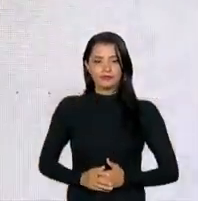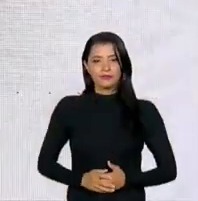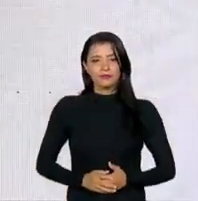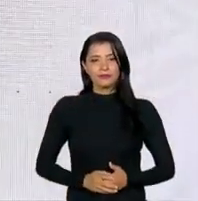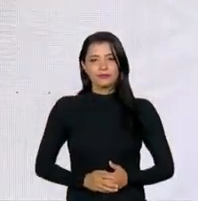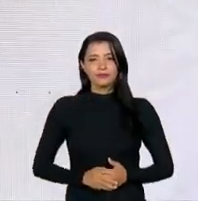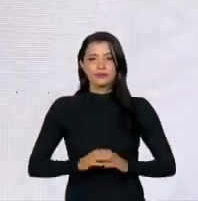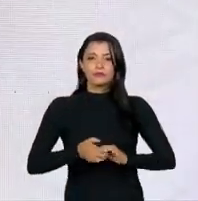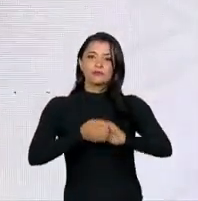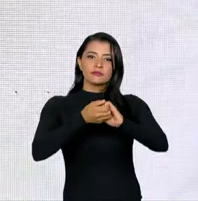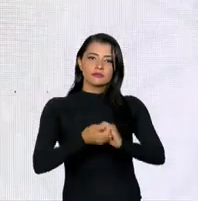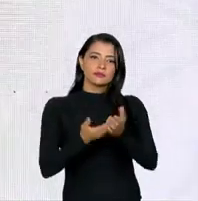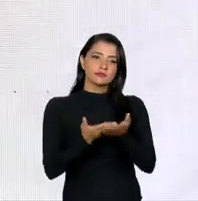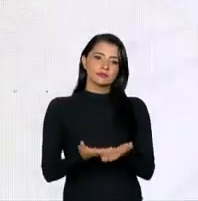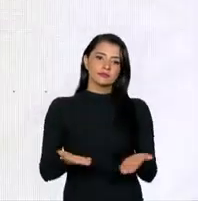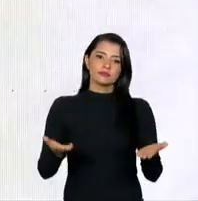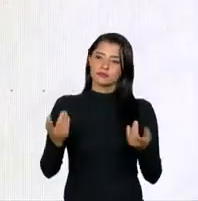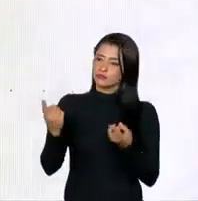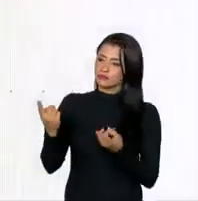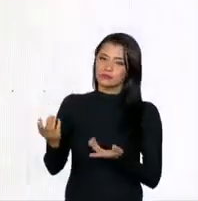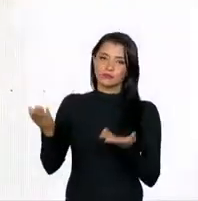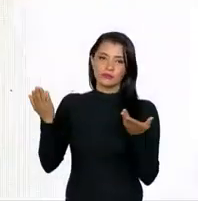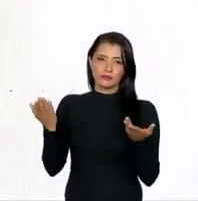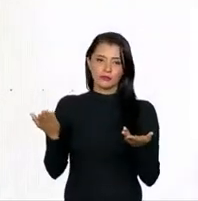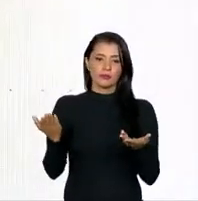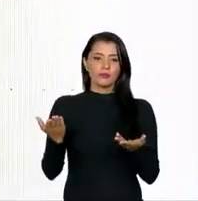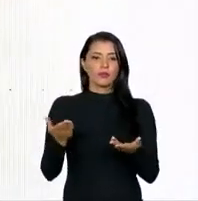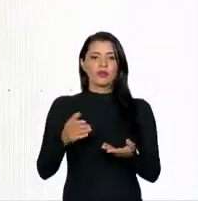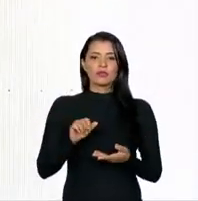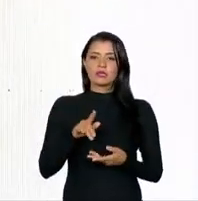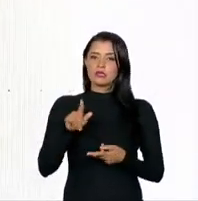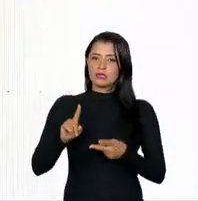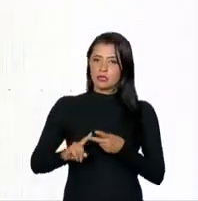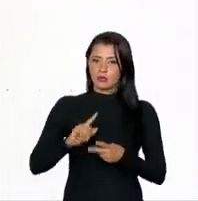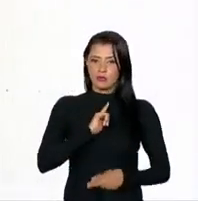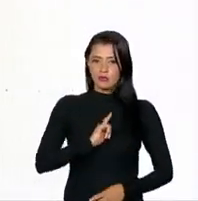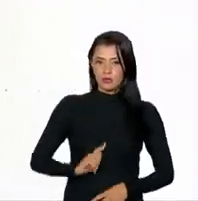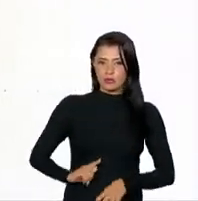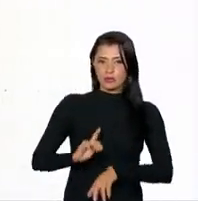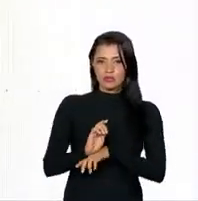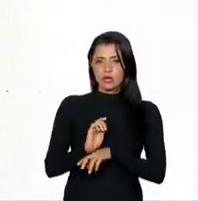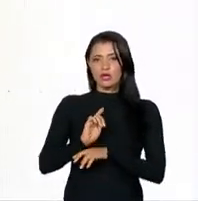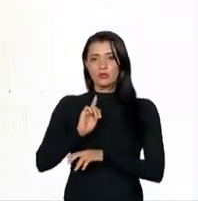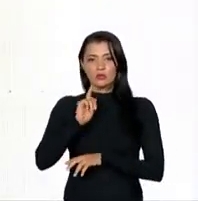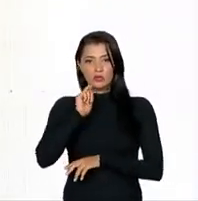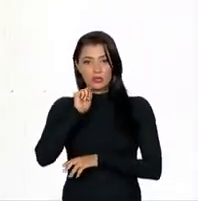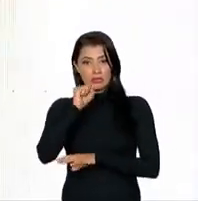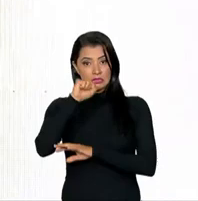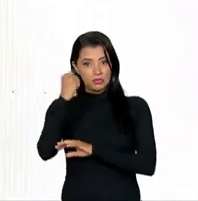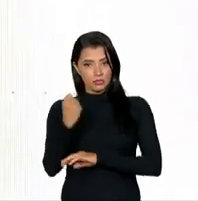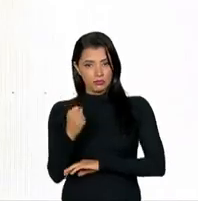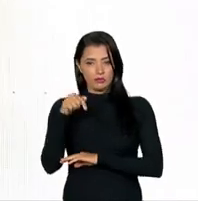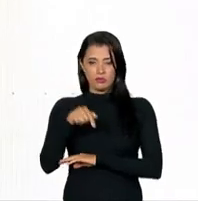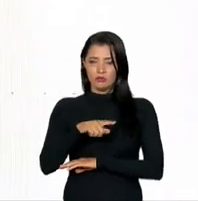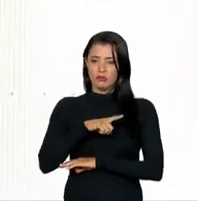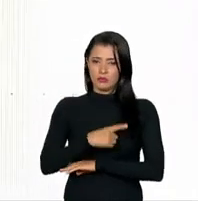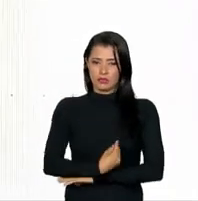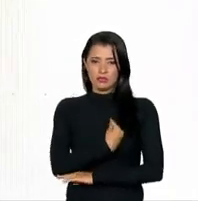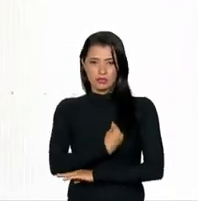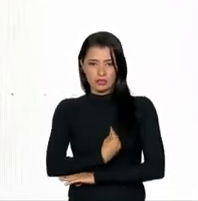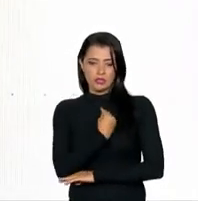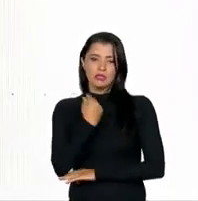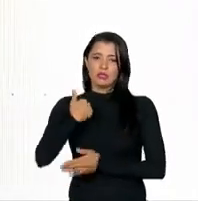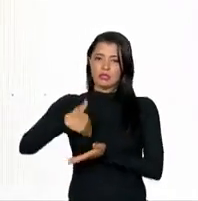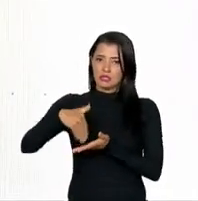Cumprimentar aqui o Zezinho Sobral, vice-governador do Estado de Sergipe, aqui presente. Cumprimentar a secretária